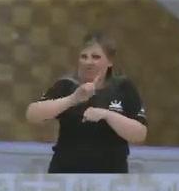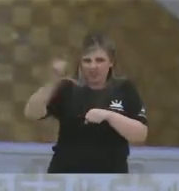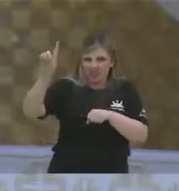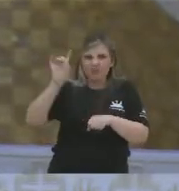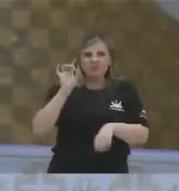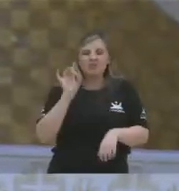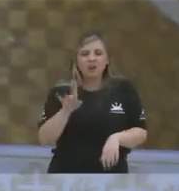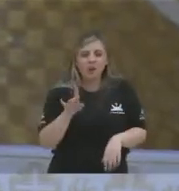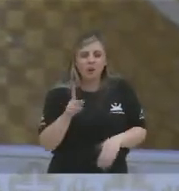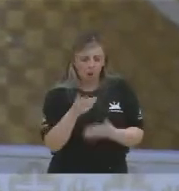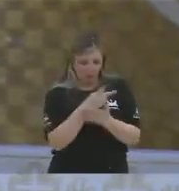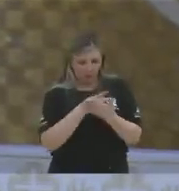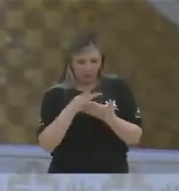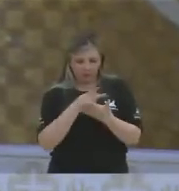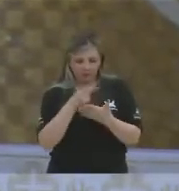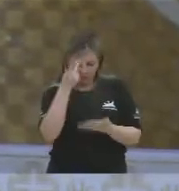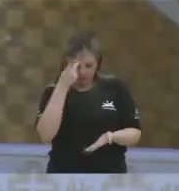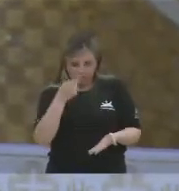mesmos?